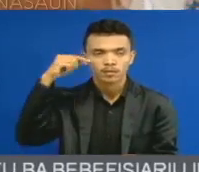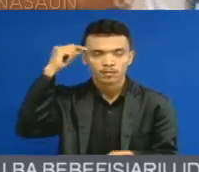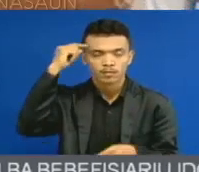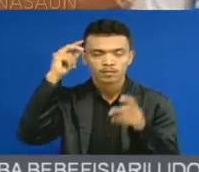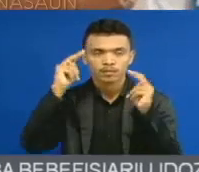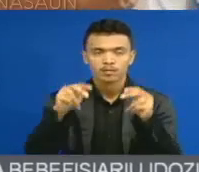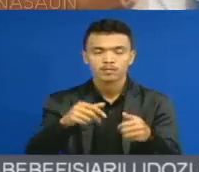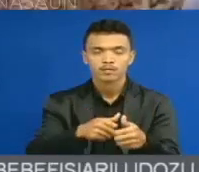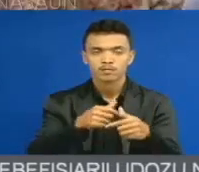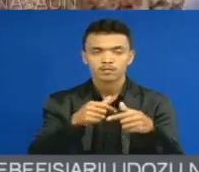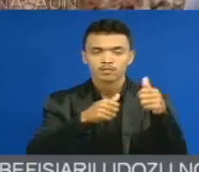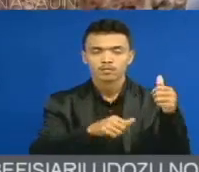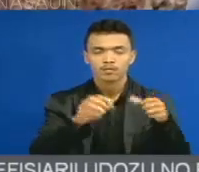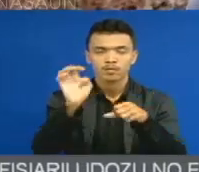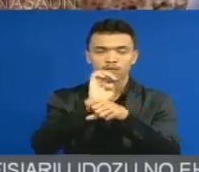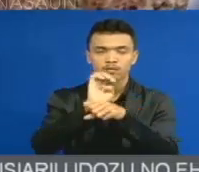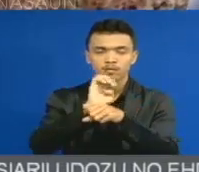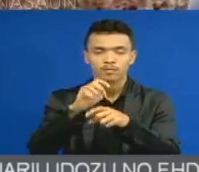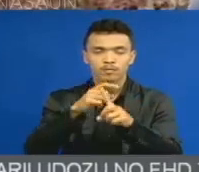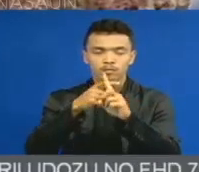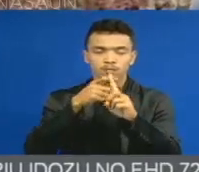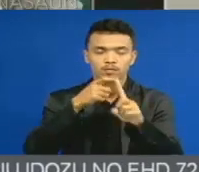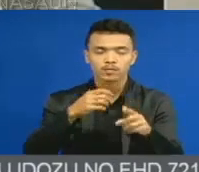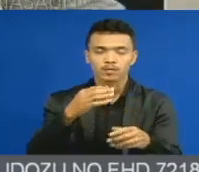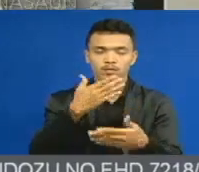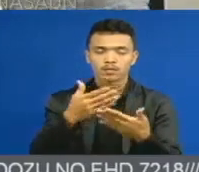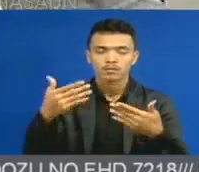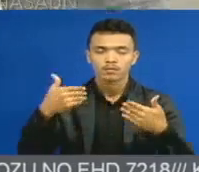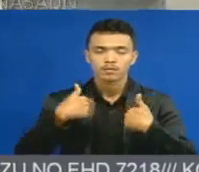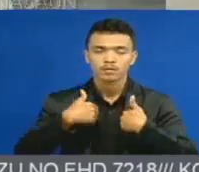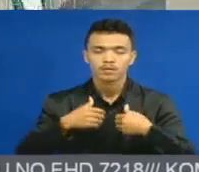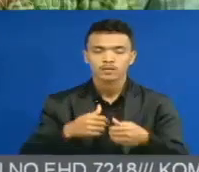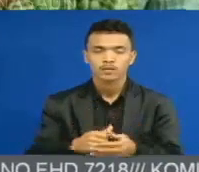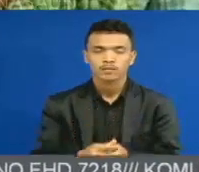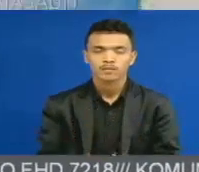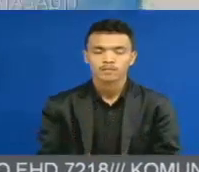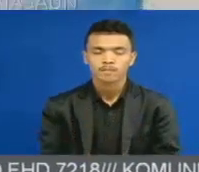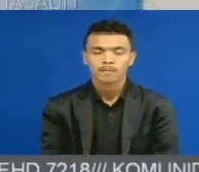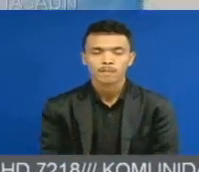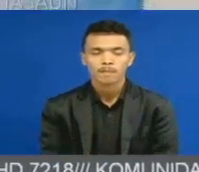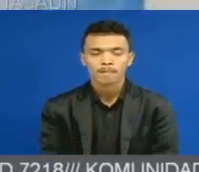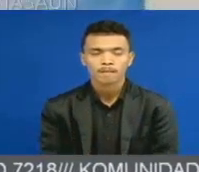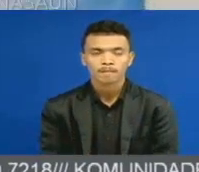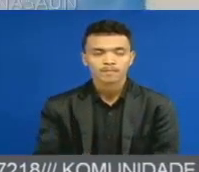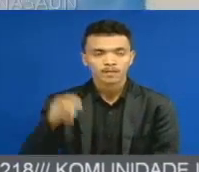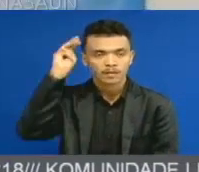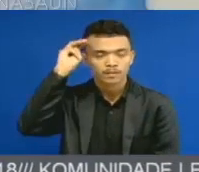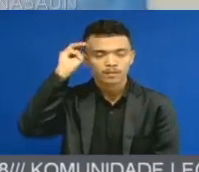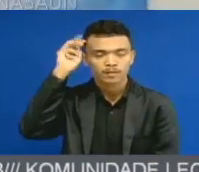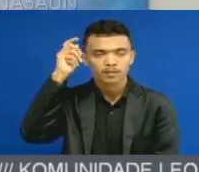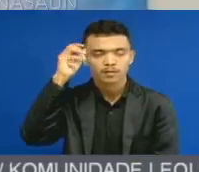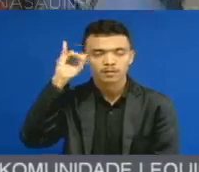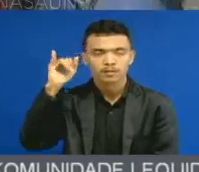precisa valorizar setor economia, de russi produto no BIHA, setor privado no Selutan. Ministro do Comércio na Indústria,